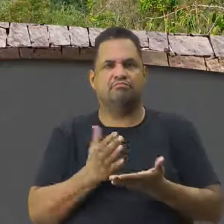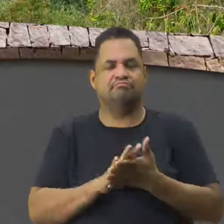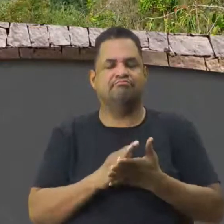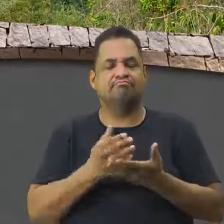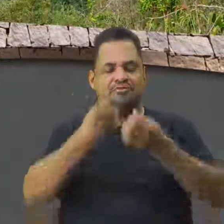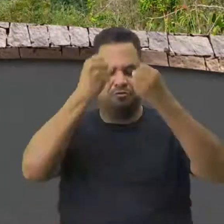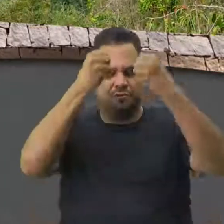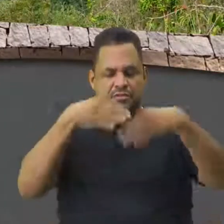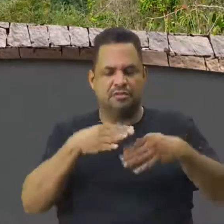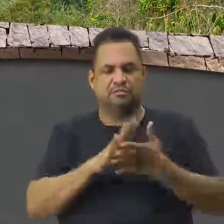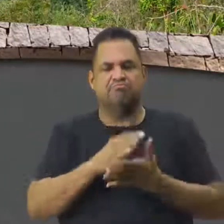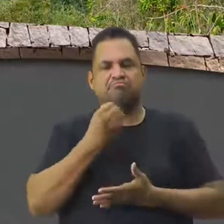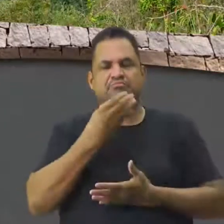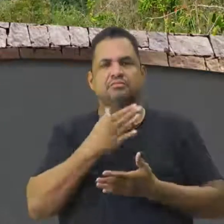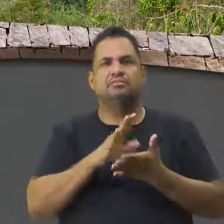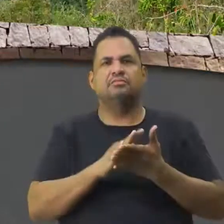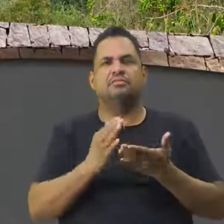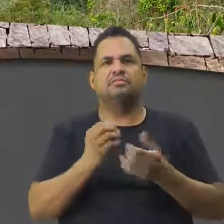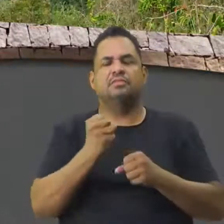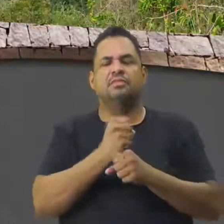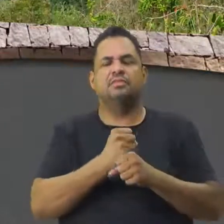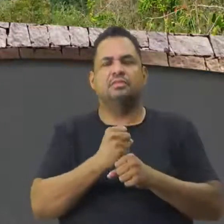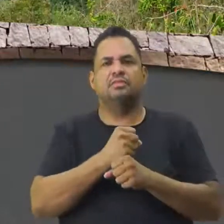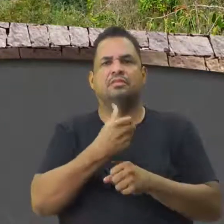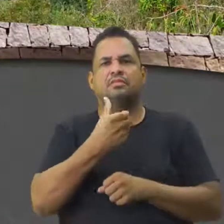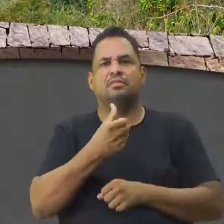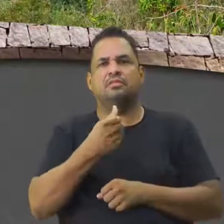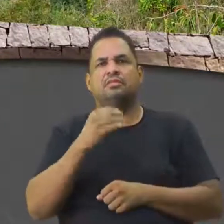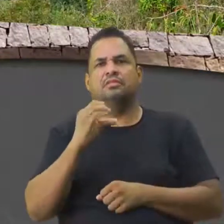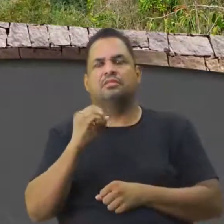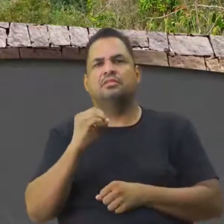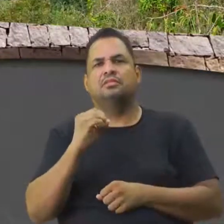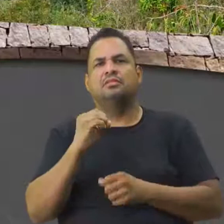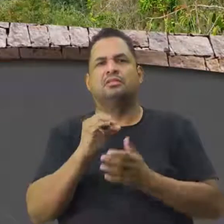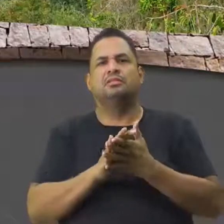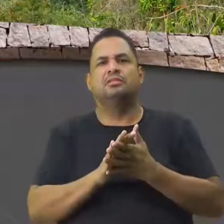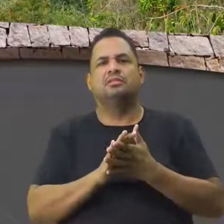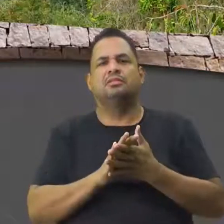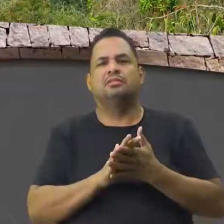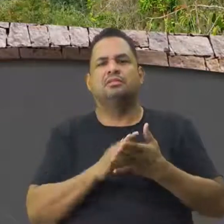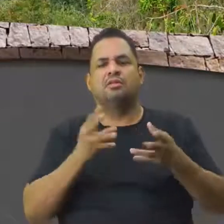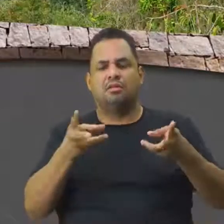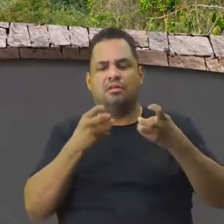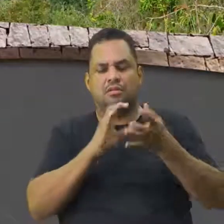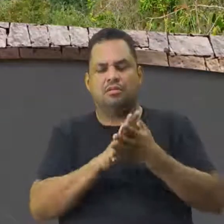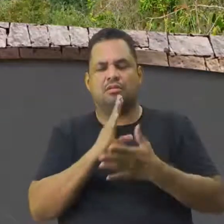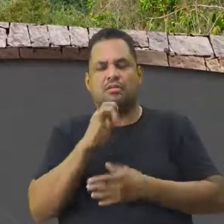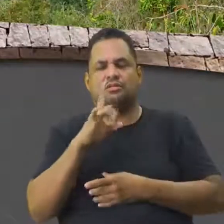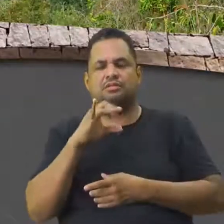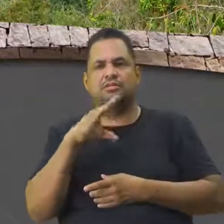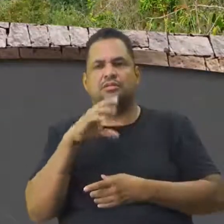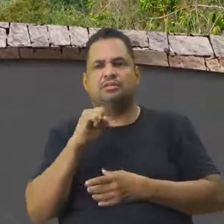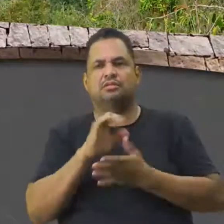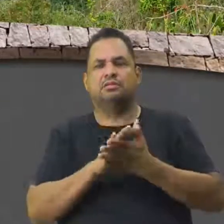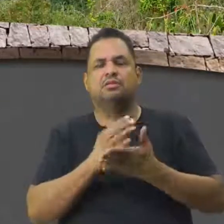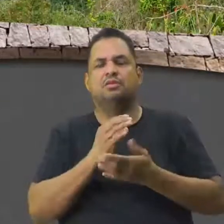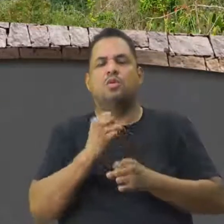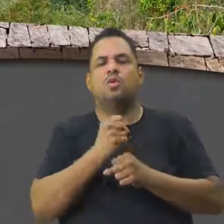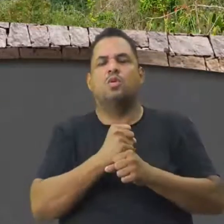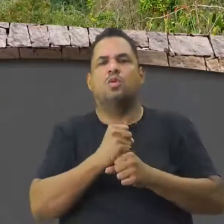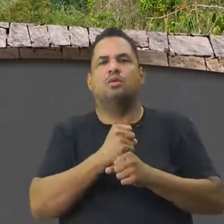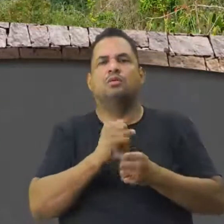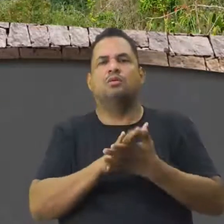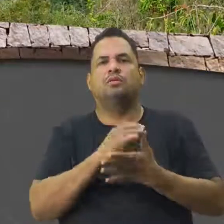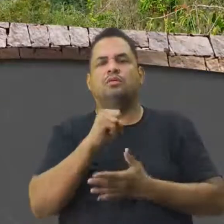para vocês que os anos 60 foi do garimpo da castereta, os anos 70 foi o primeiro ciclo